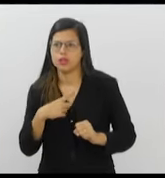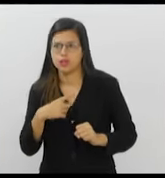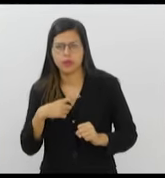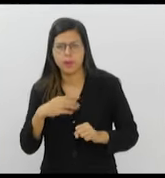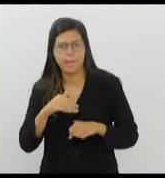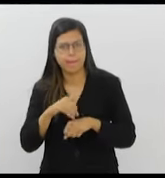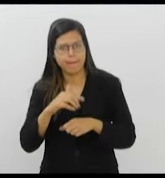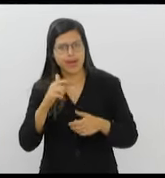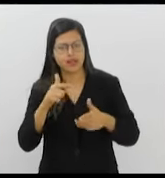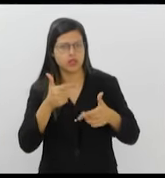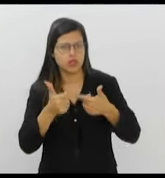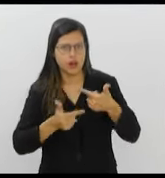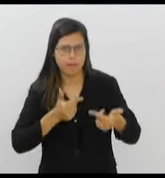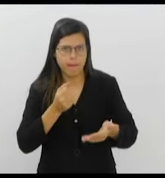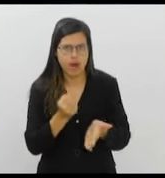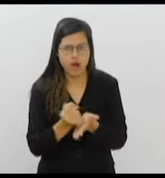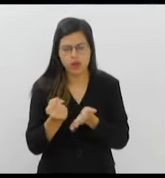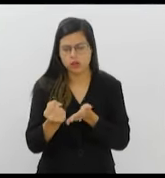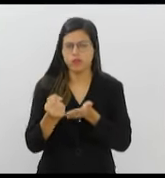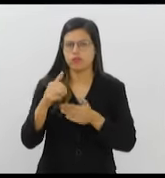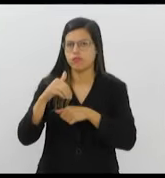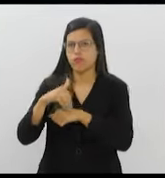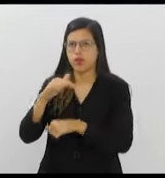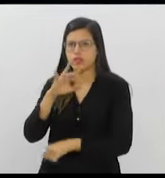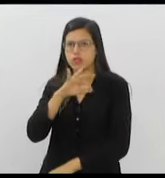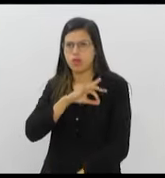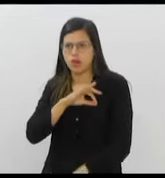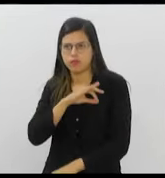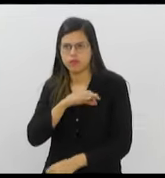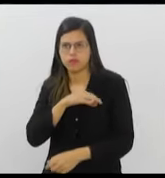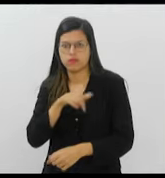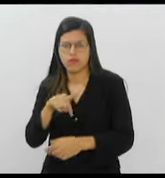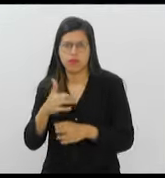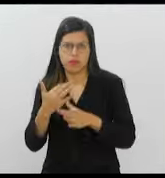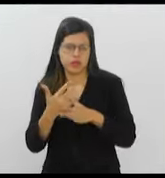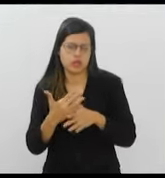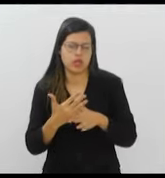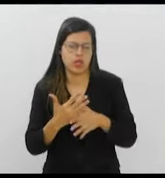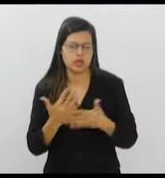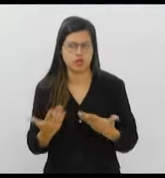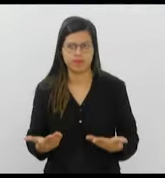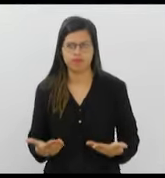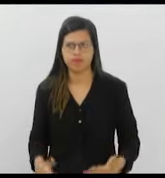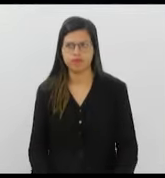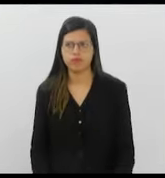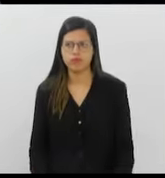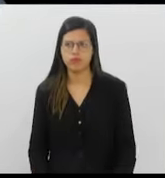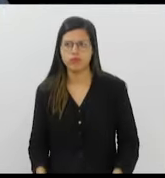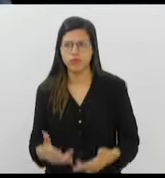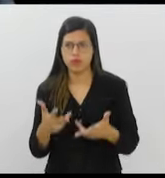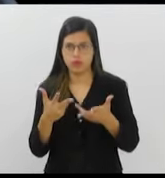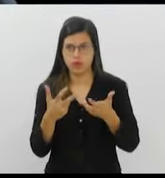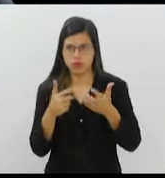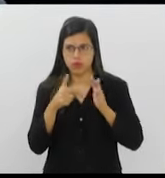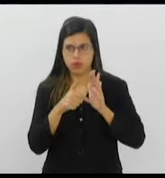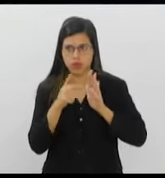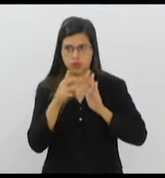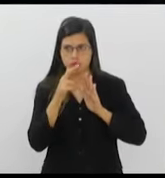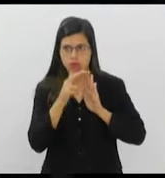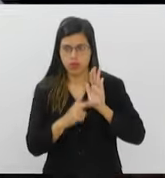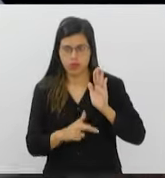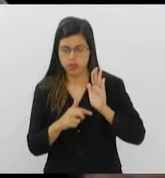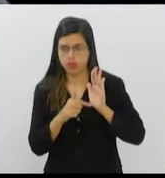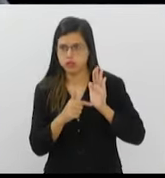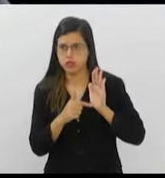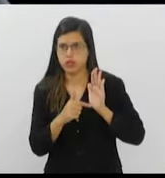mais empregos, mais renda para os nossos municípios. Eu vejo aqui nessa relação, tá, a GNA.